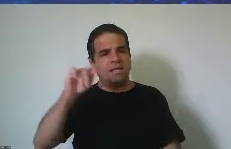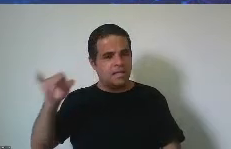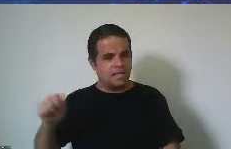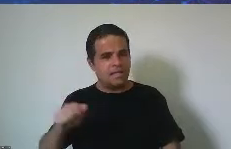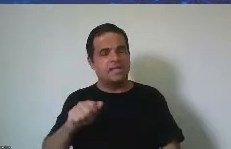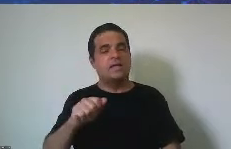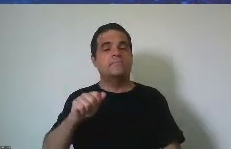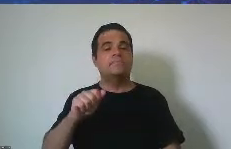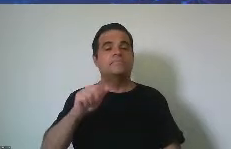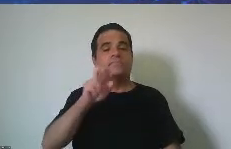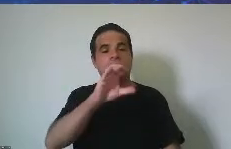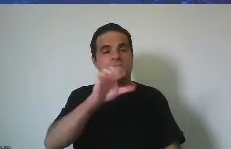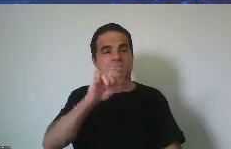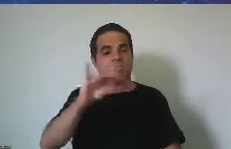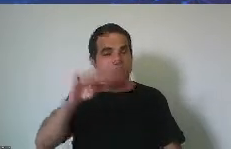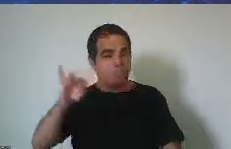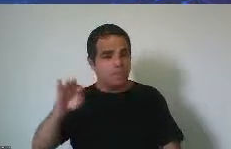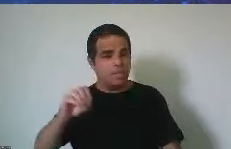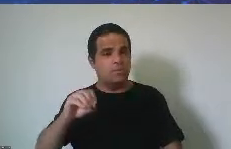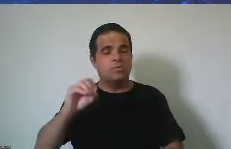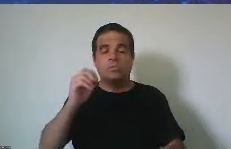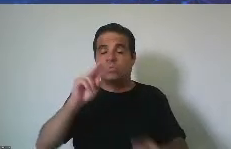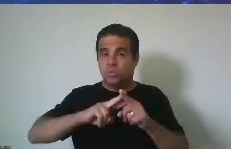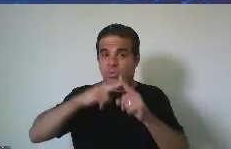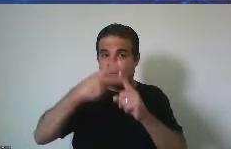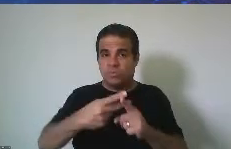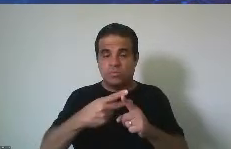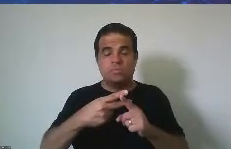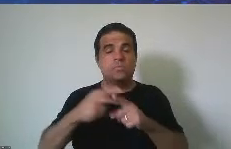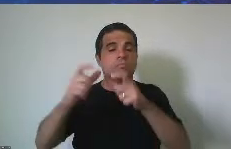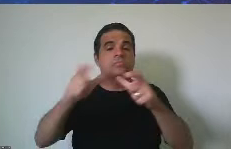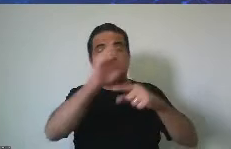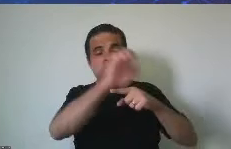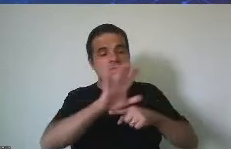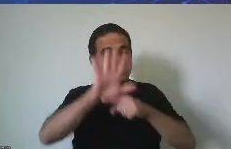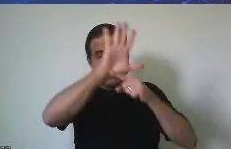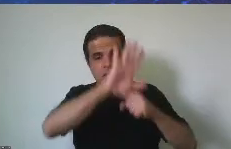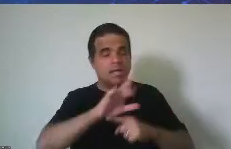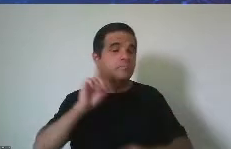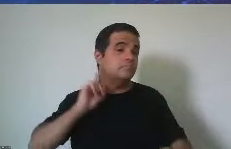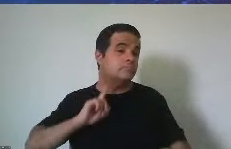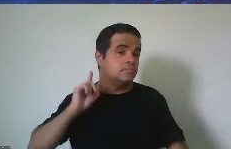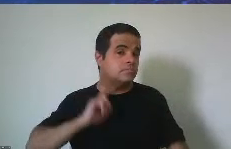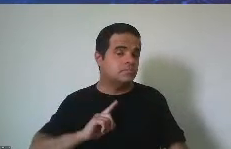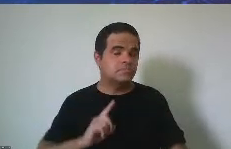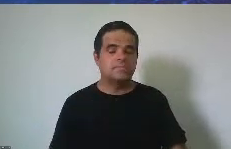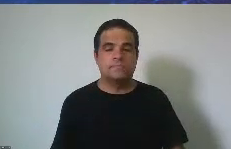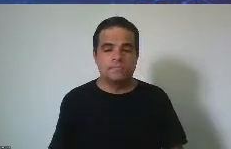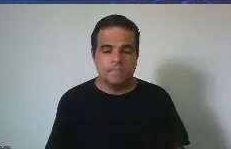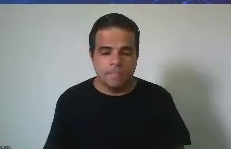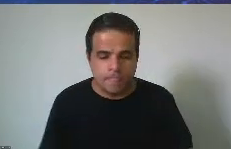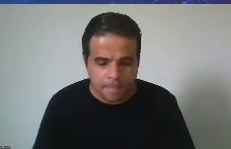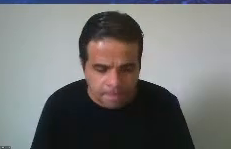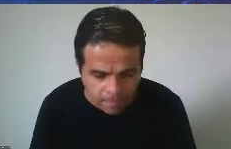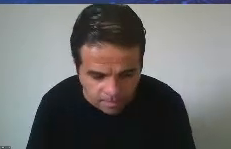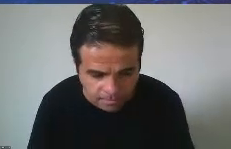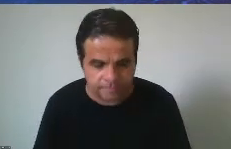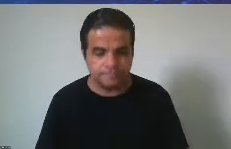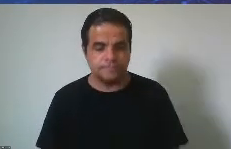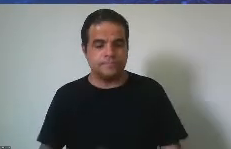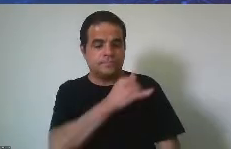circuito duplo entre oficial de Minas e Rio de Janeiro